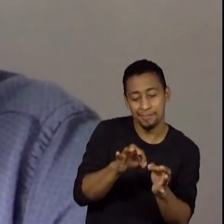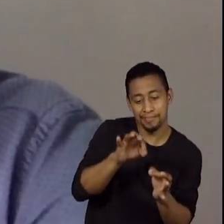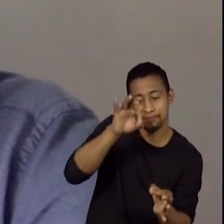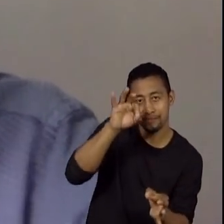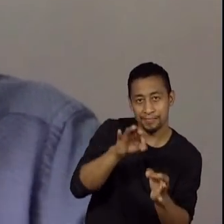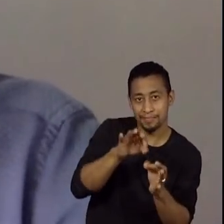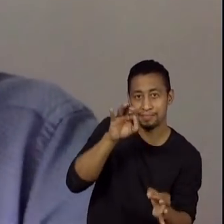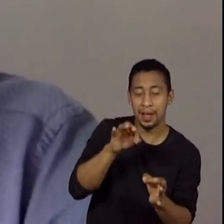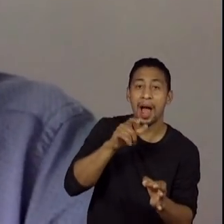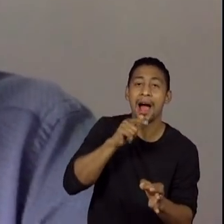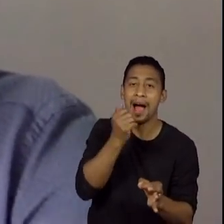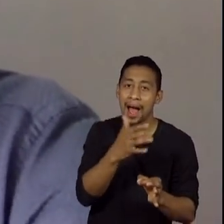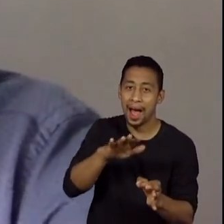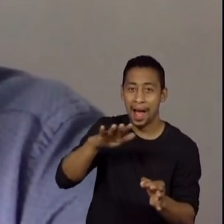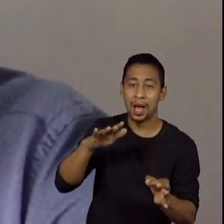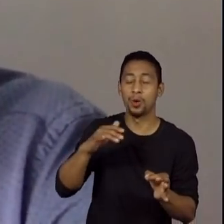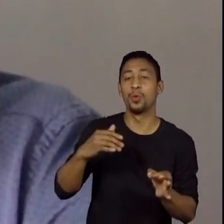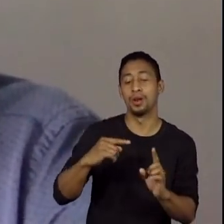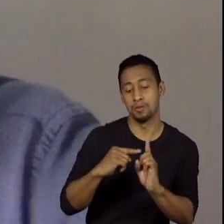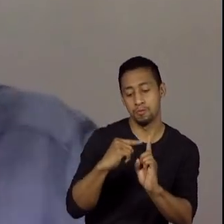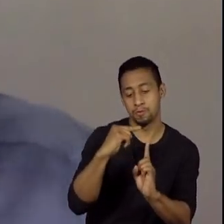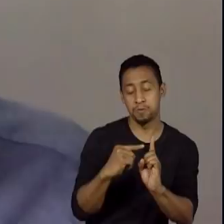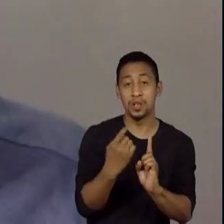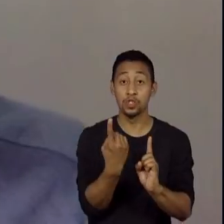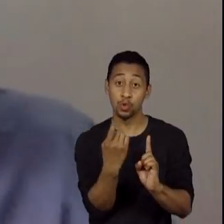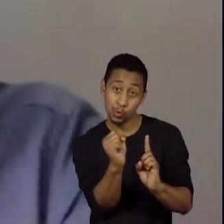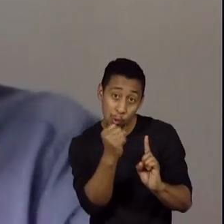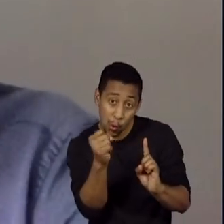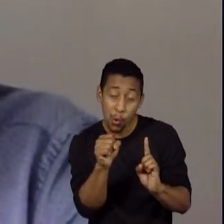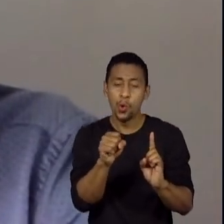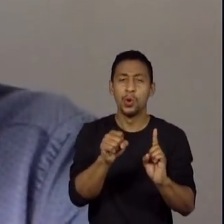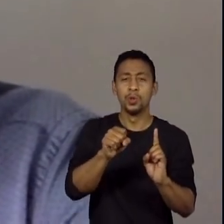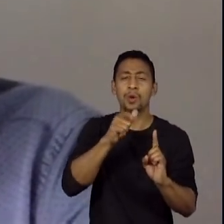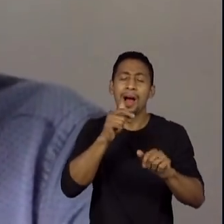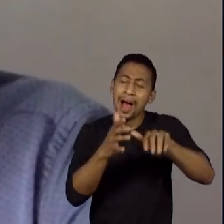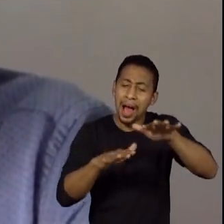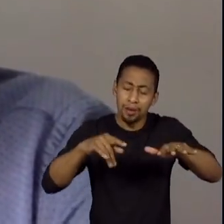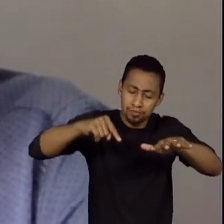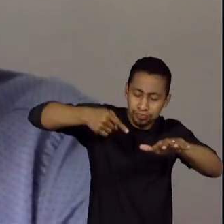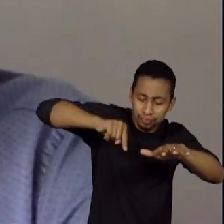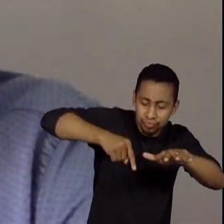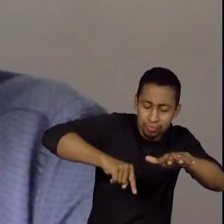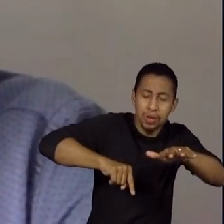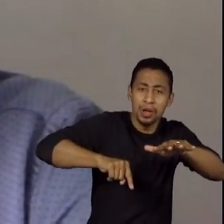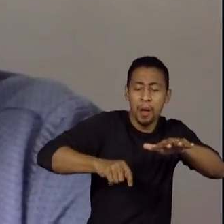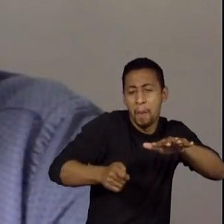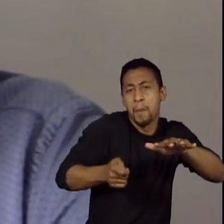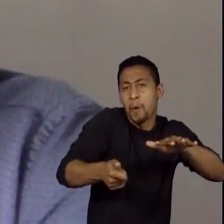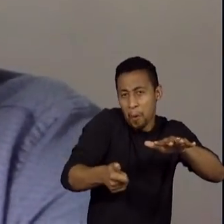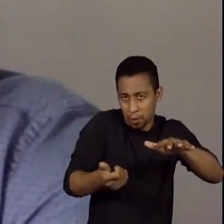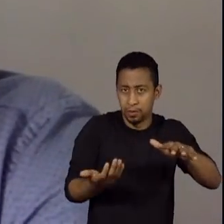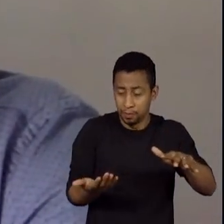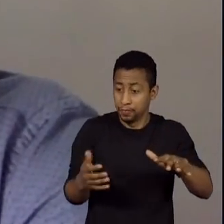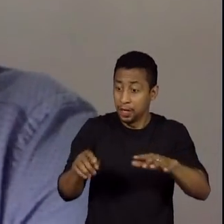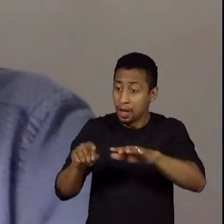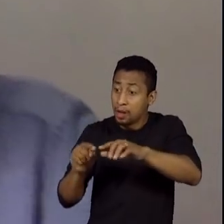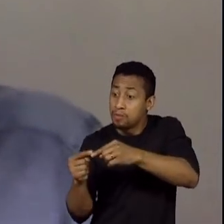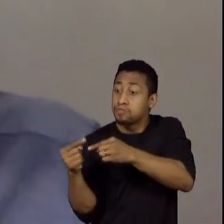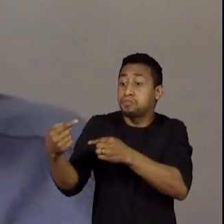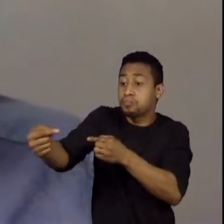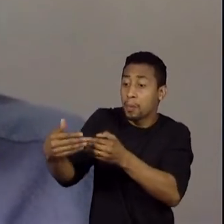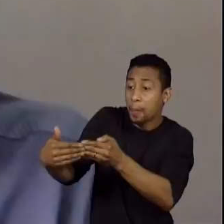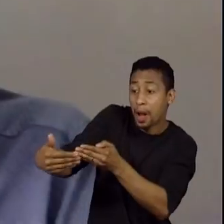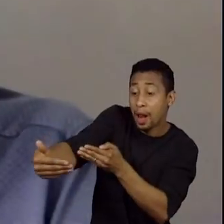com condições mais claras. Então, esses recifes que a gente tem aqui no Atlântico Sul são considerados os